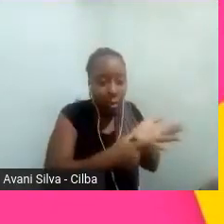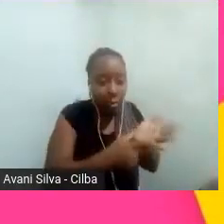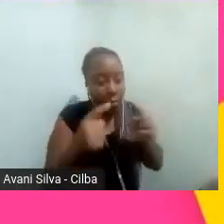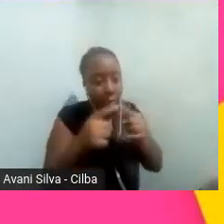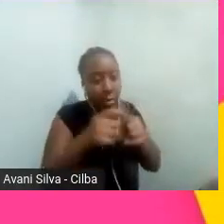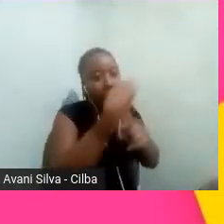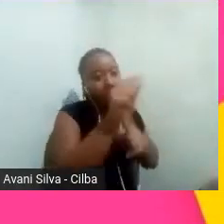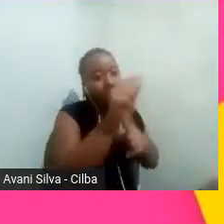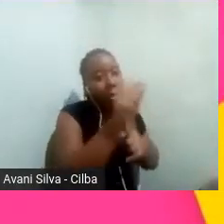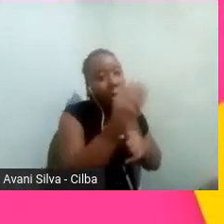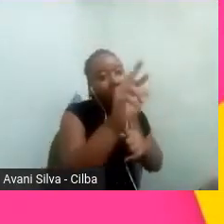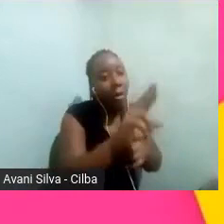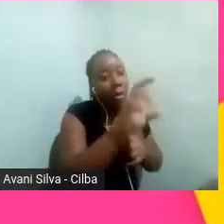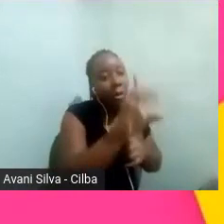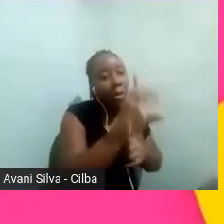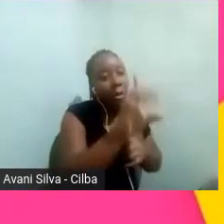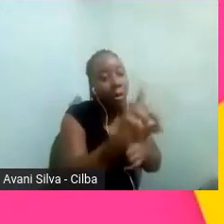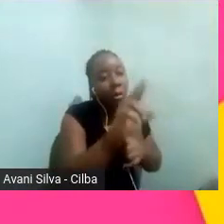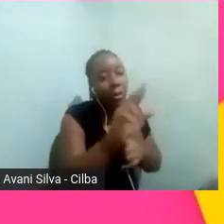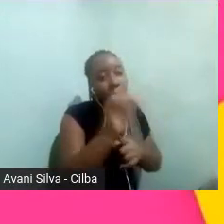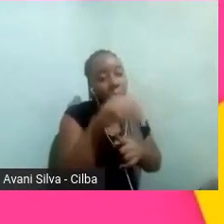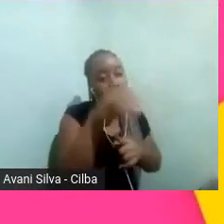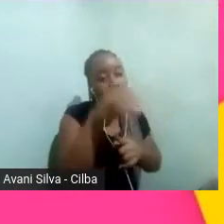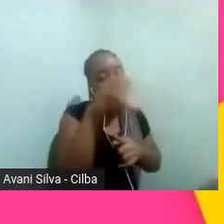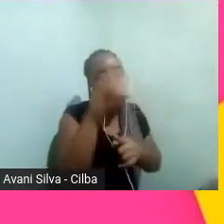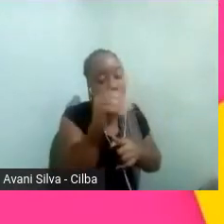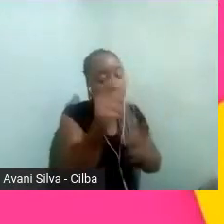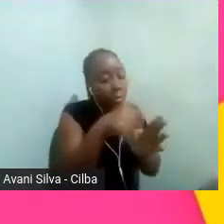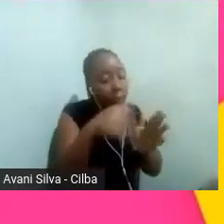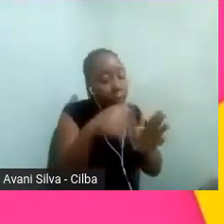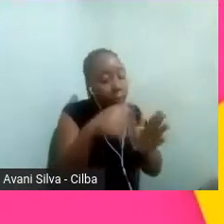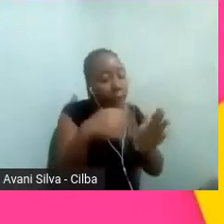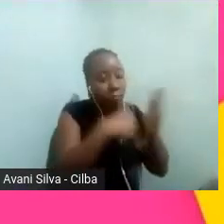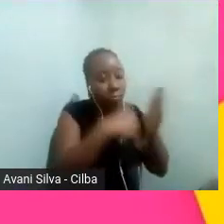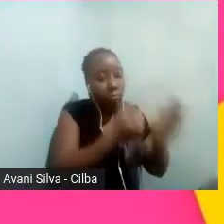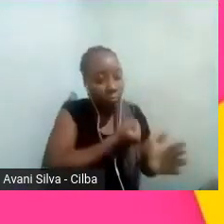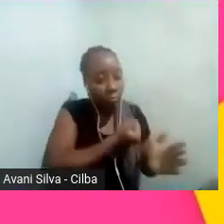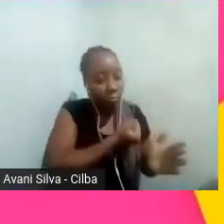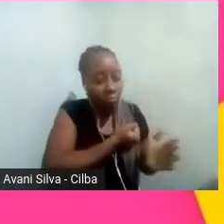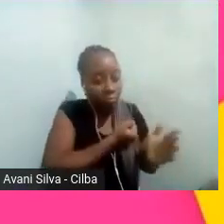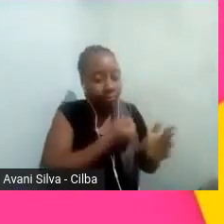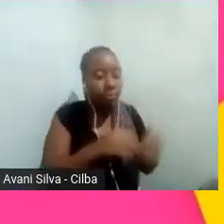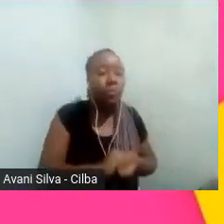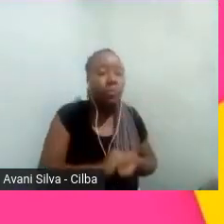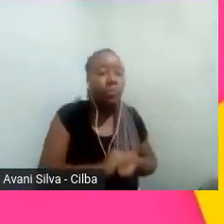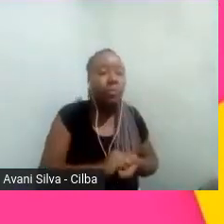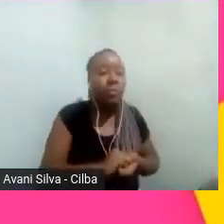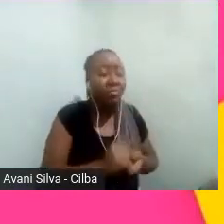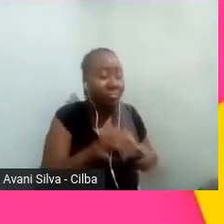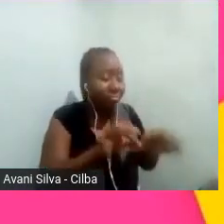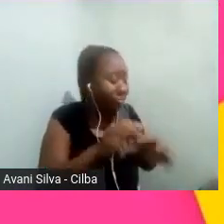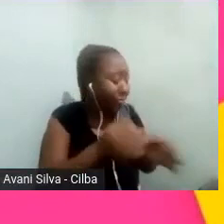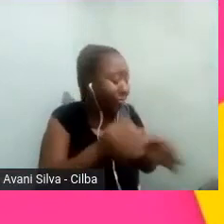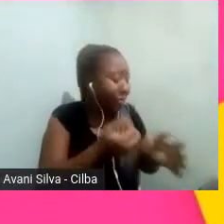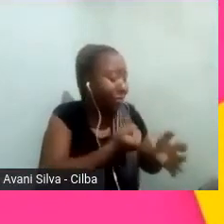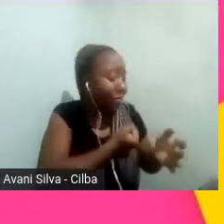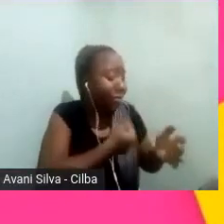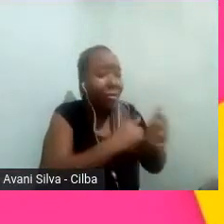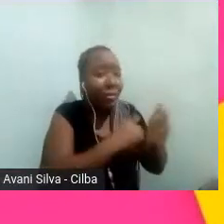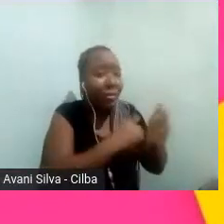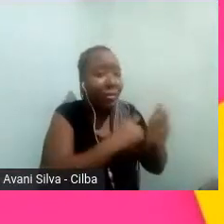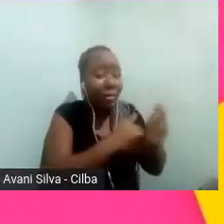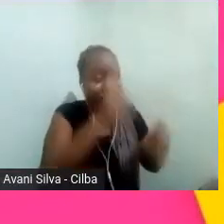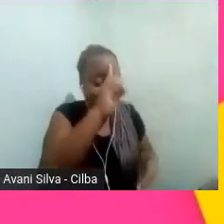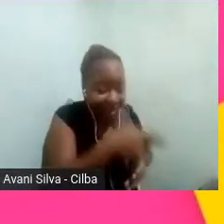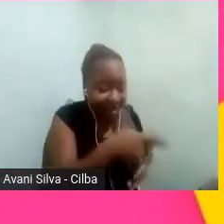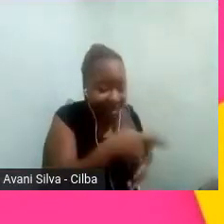uso para escrever o código. Aí alguém pode pensar assim, nossa, mas escrever um código deve ser difícil. Eu vou